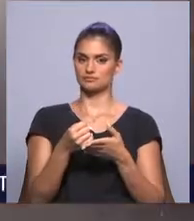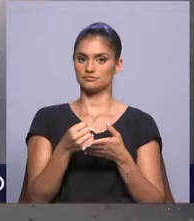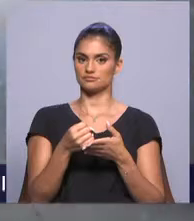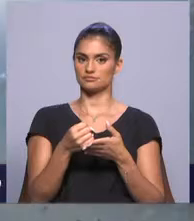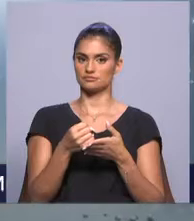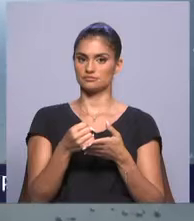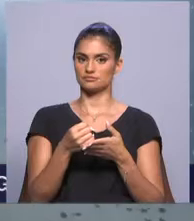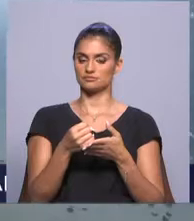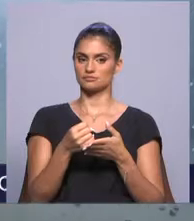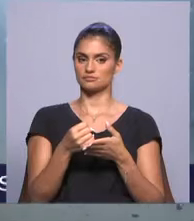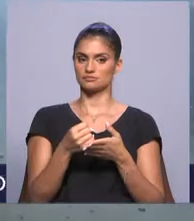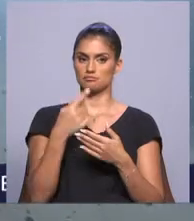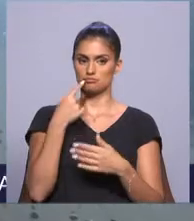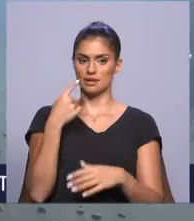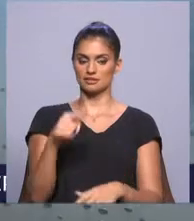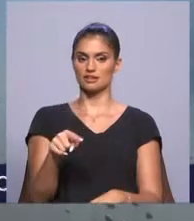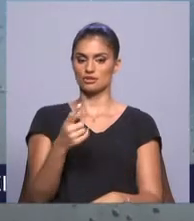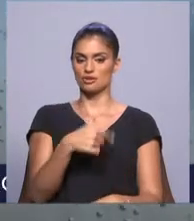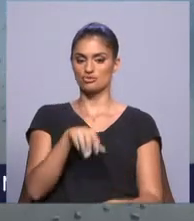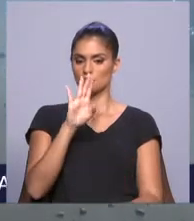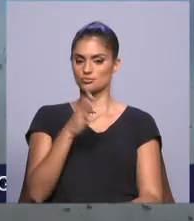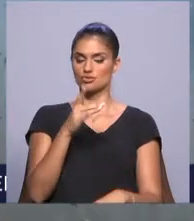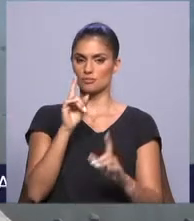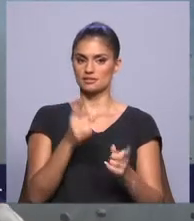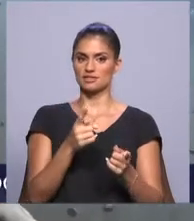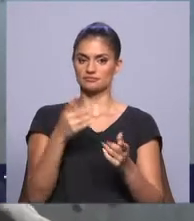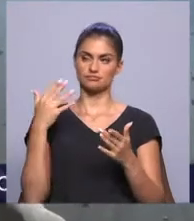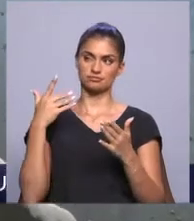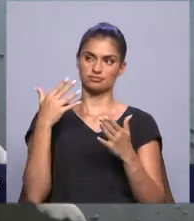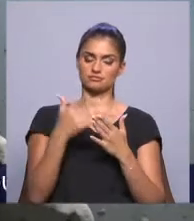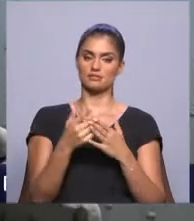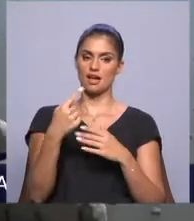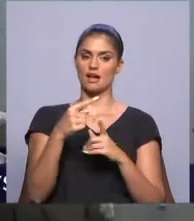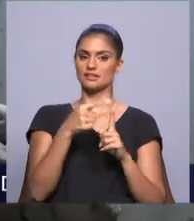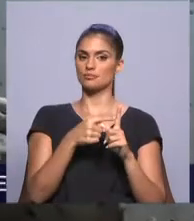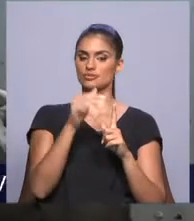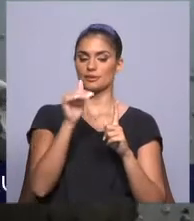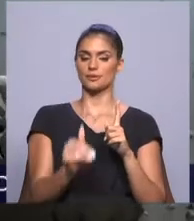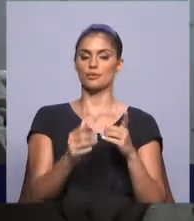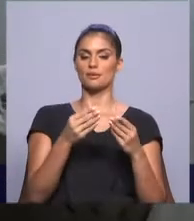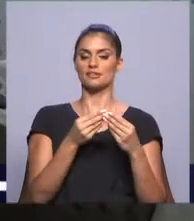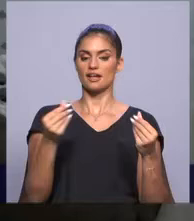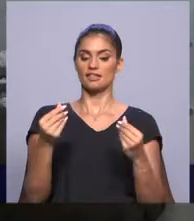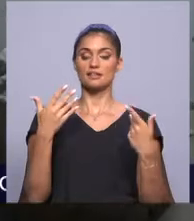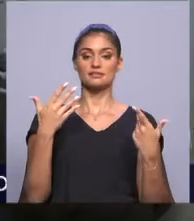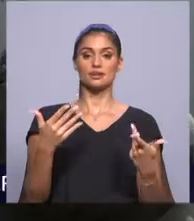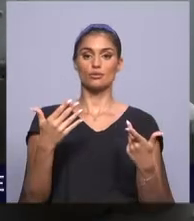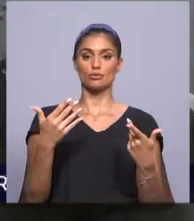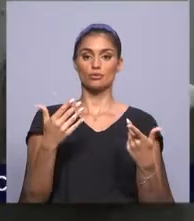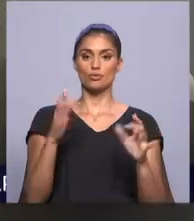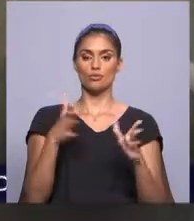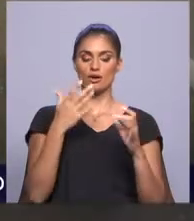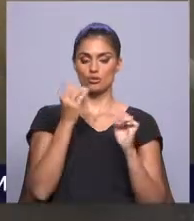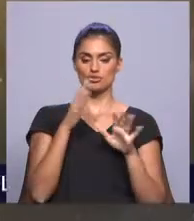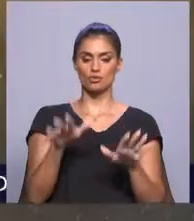um isótopo de prata, que nós sabemos que se começa a acumular quando há o arrefecimento deste material. E então, a que conclusão é que